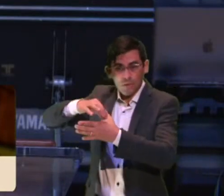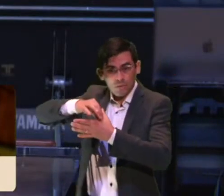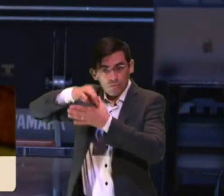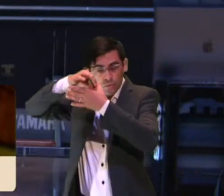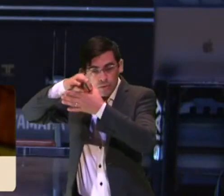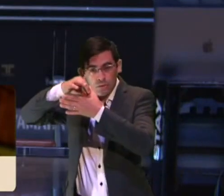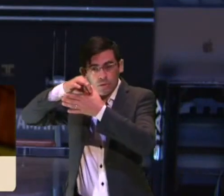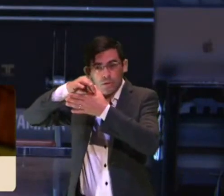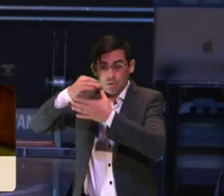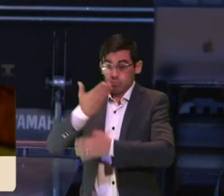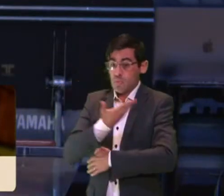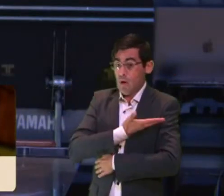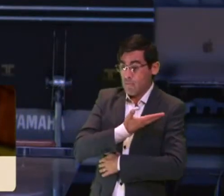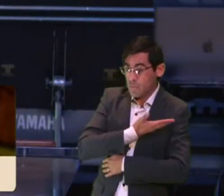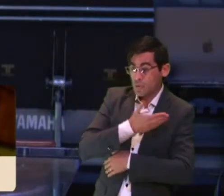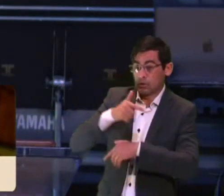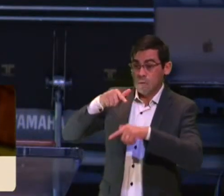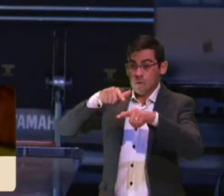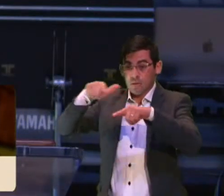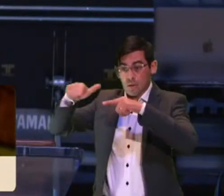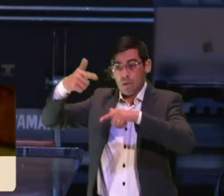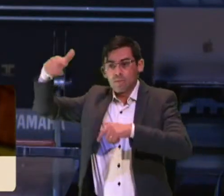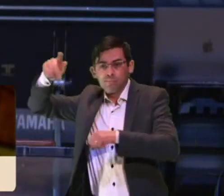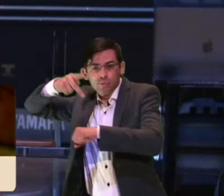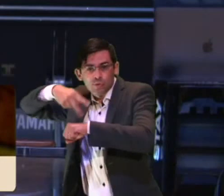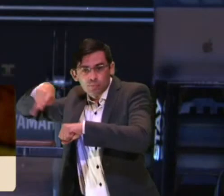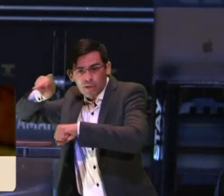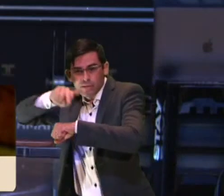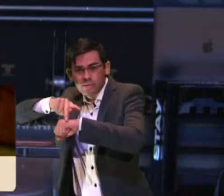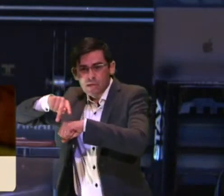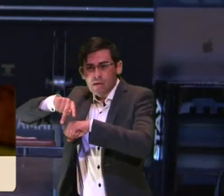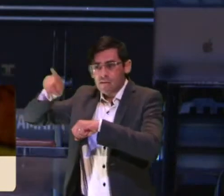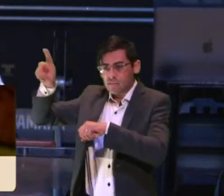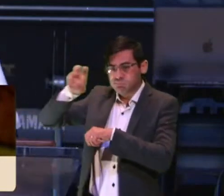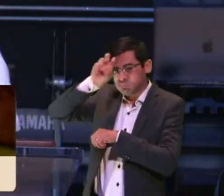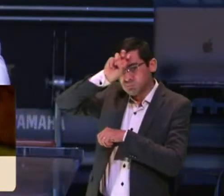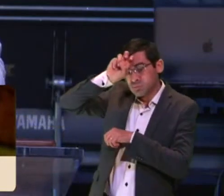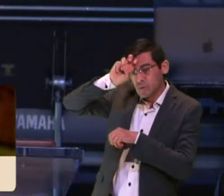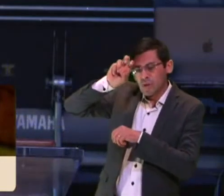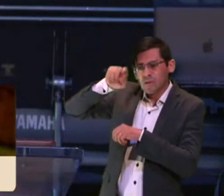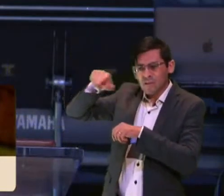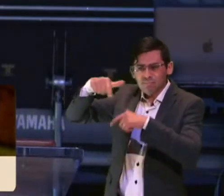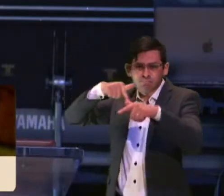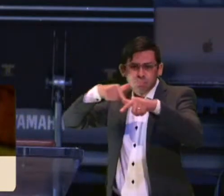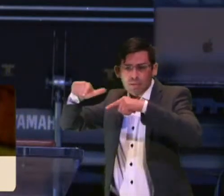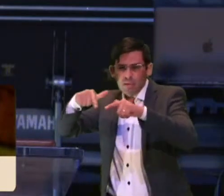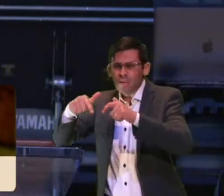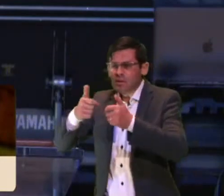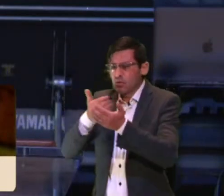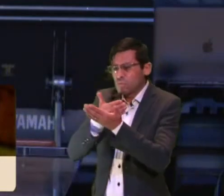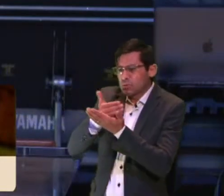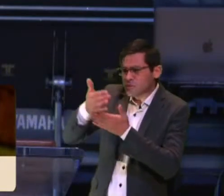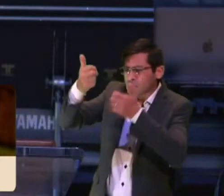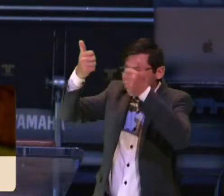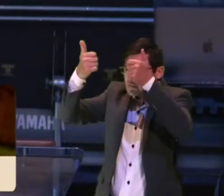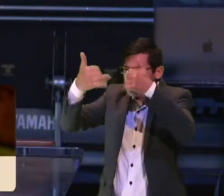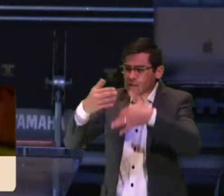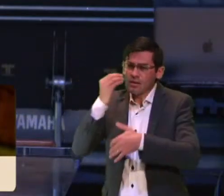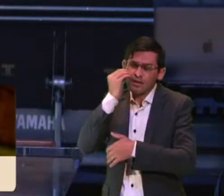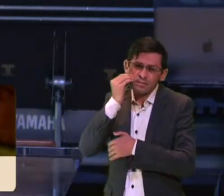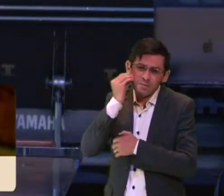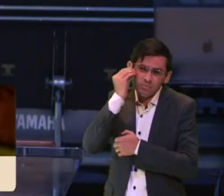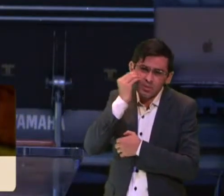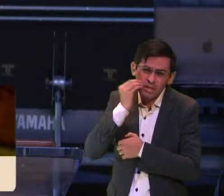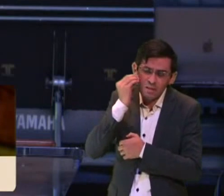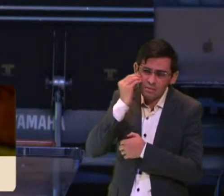pastor Nader, que trabalha no Egito, à frente de uma igreja, e ele começou a contar as experiências. Ele